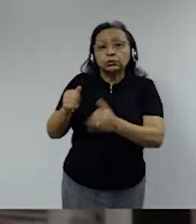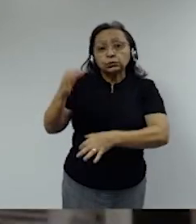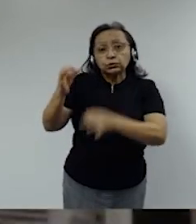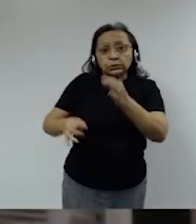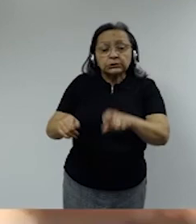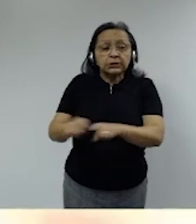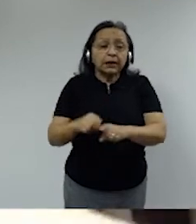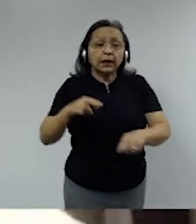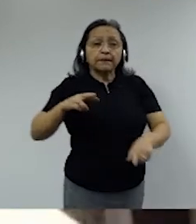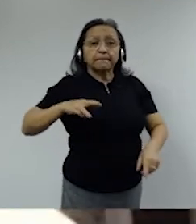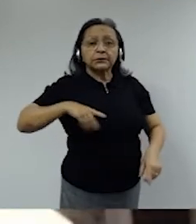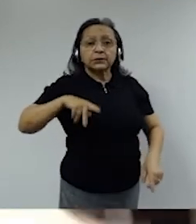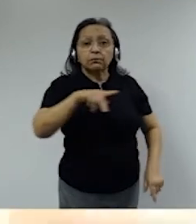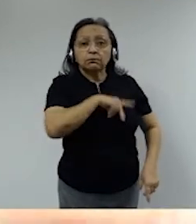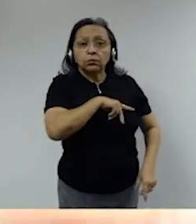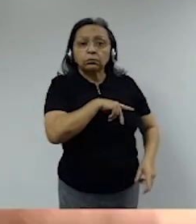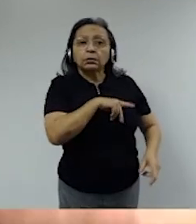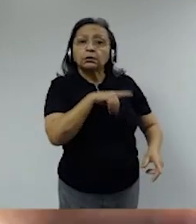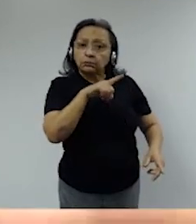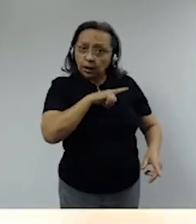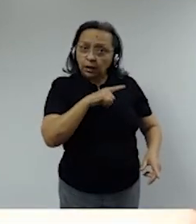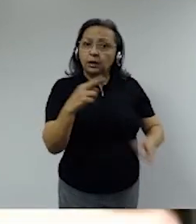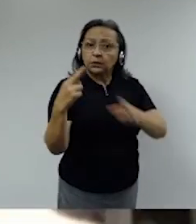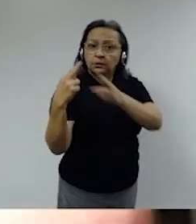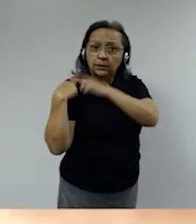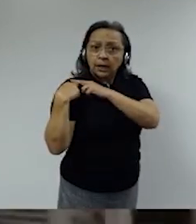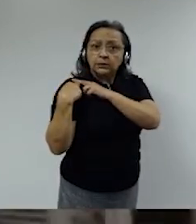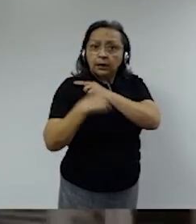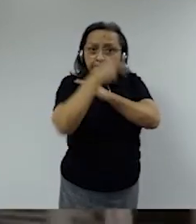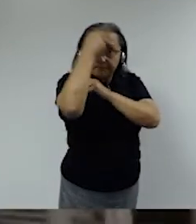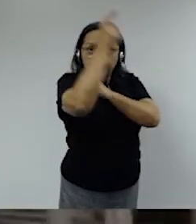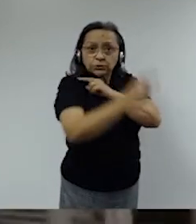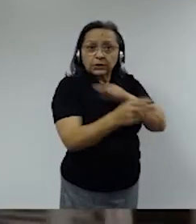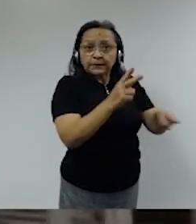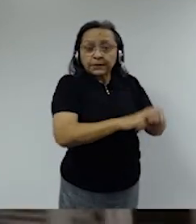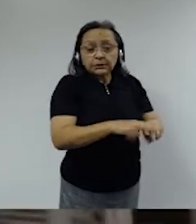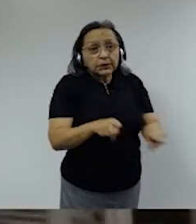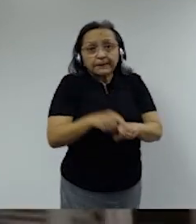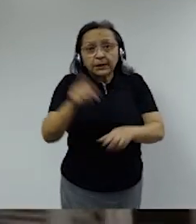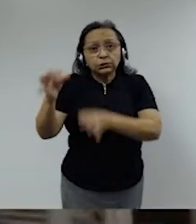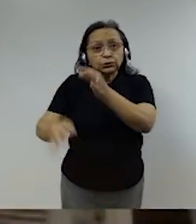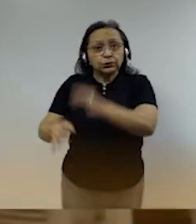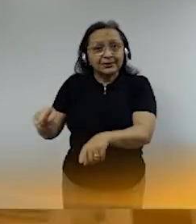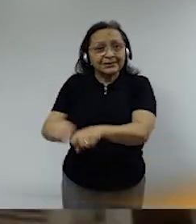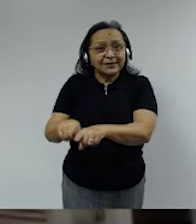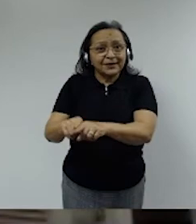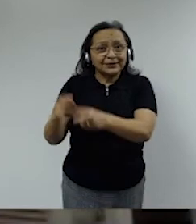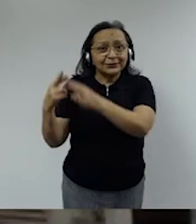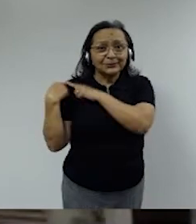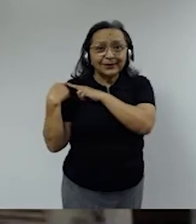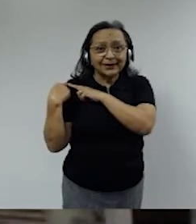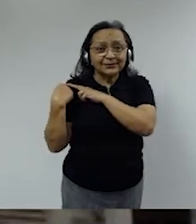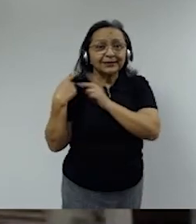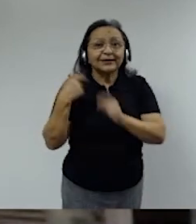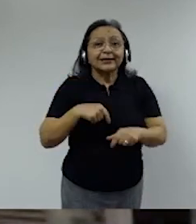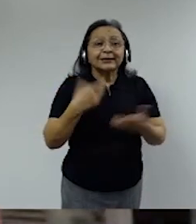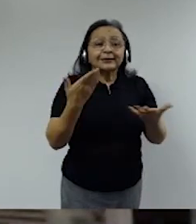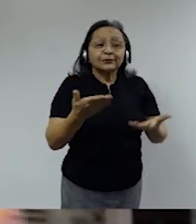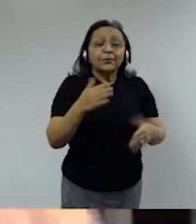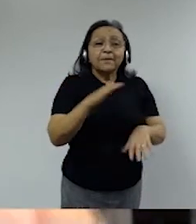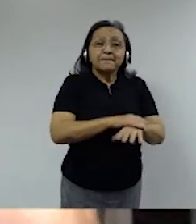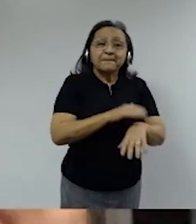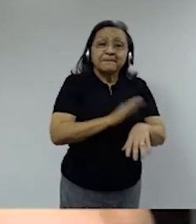tem responsabilidade contra quem quanto a quem está preso, assim como o juiz. E no Estado de Direito, nós temos que garantir